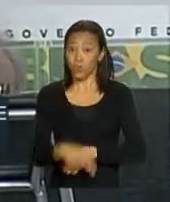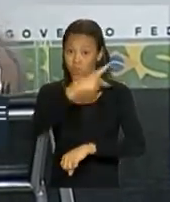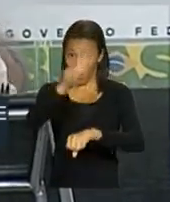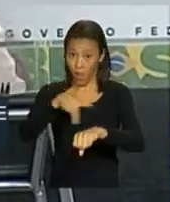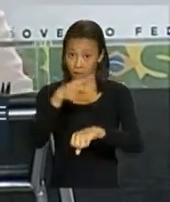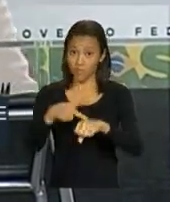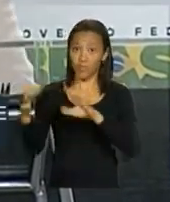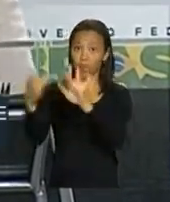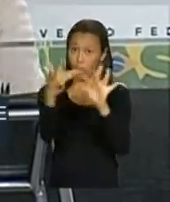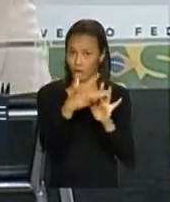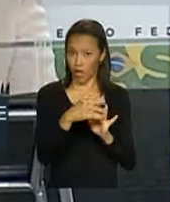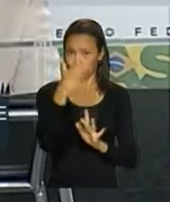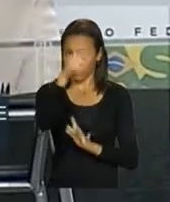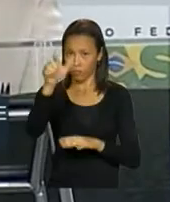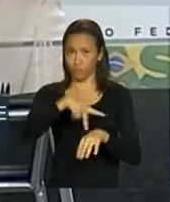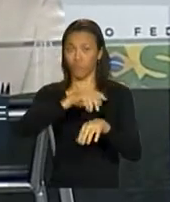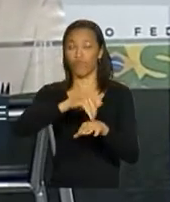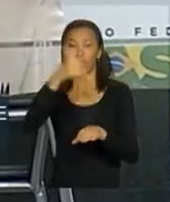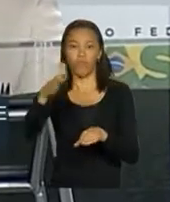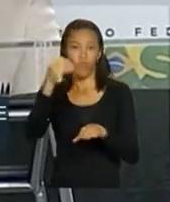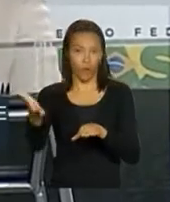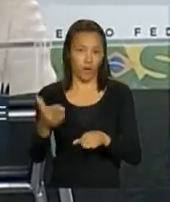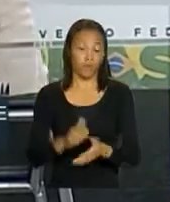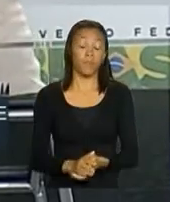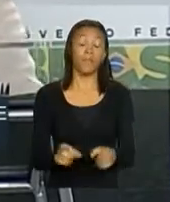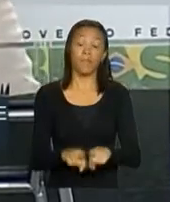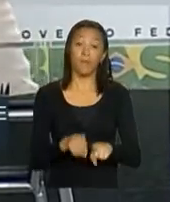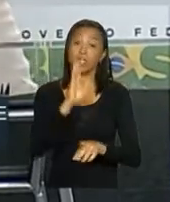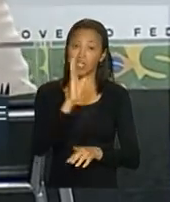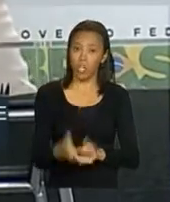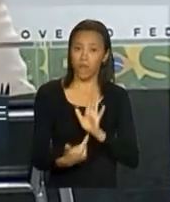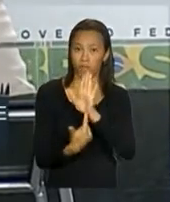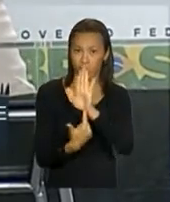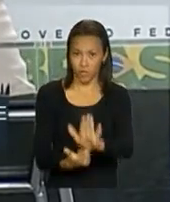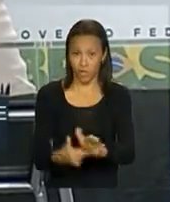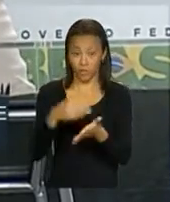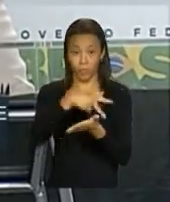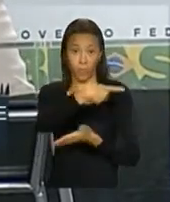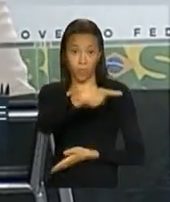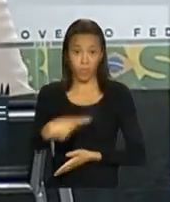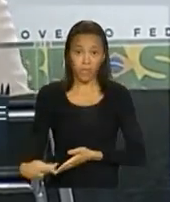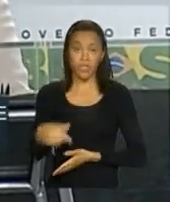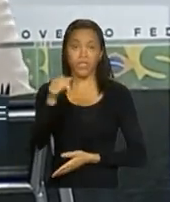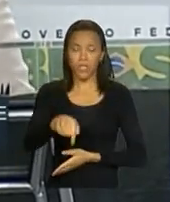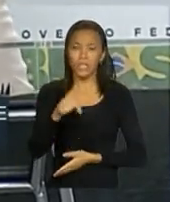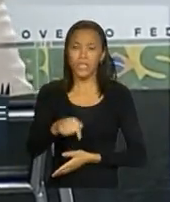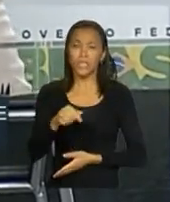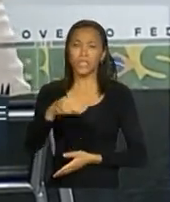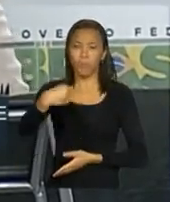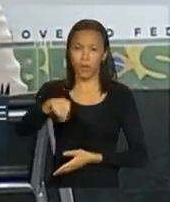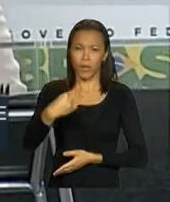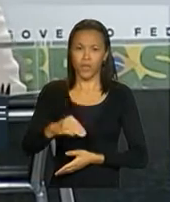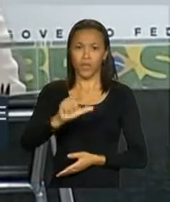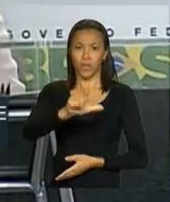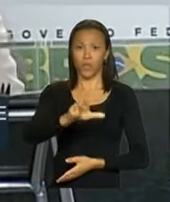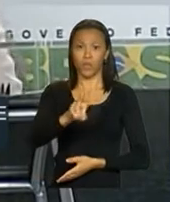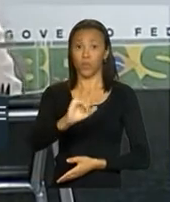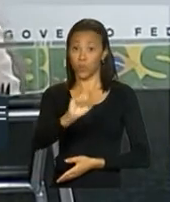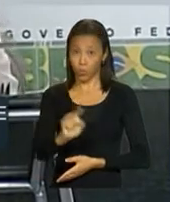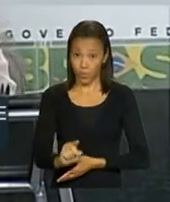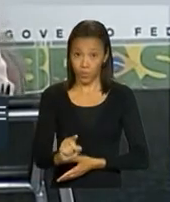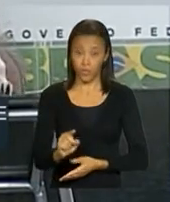negócios. Como foi demonstrado pelo presidente da Empresa Maranhense de Portos, Luiz Carlos